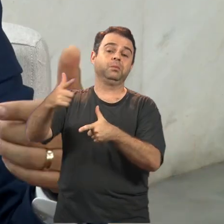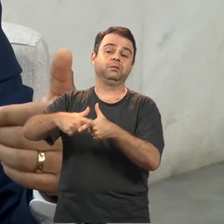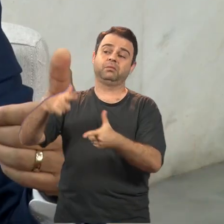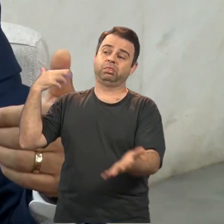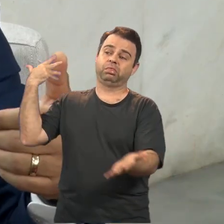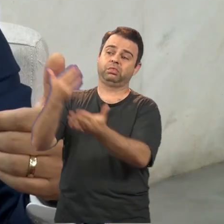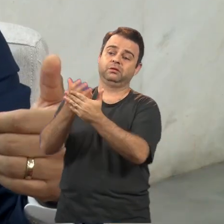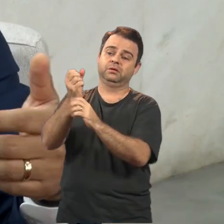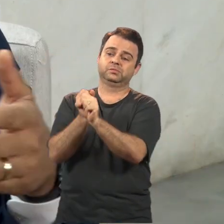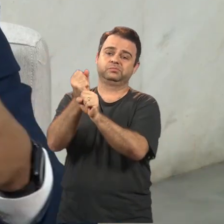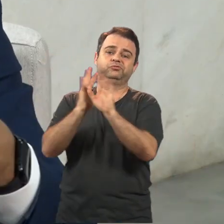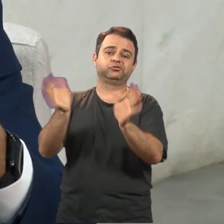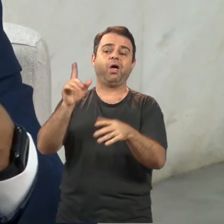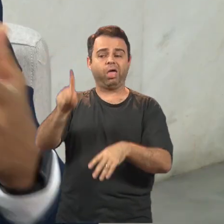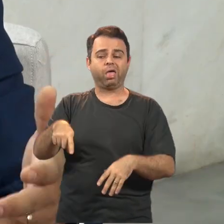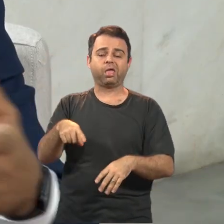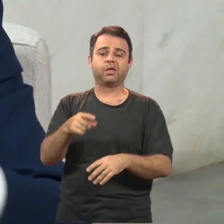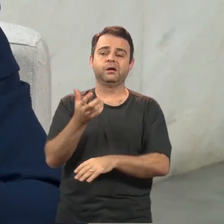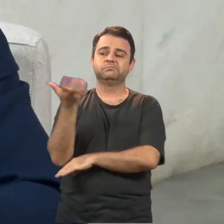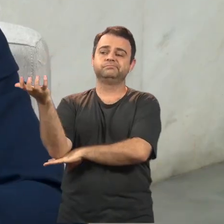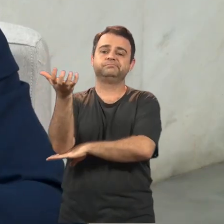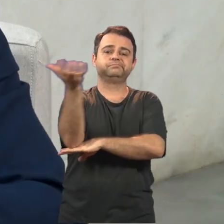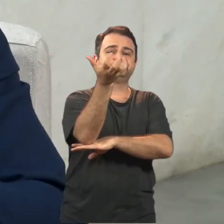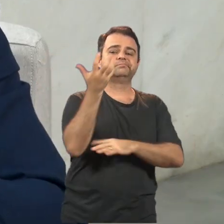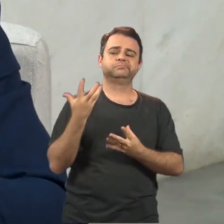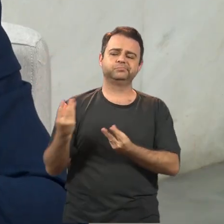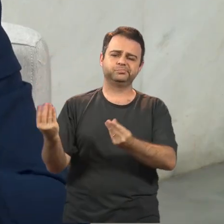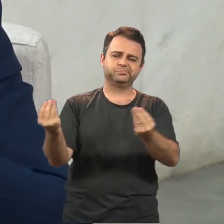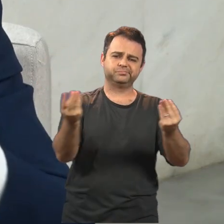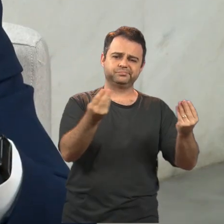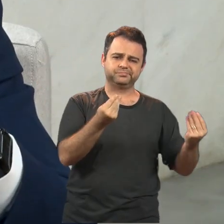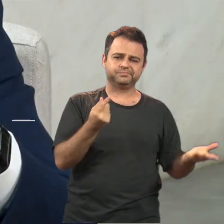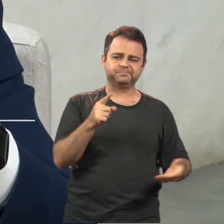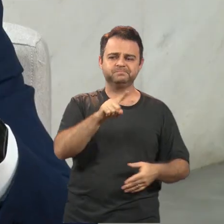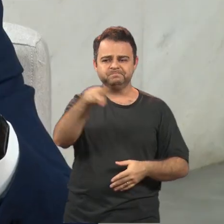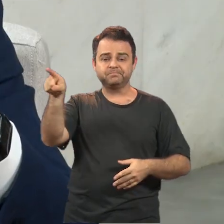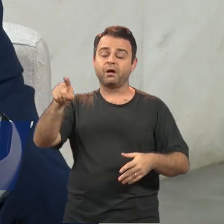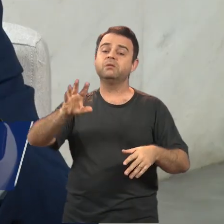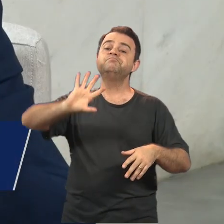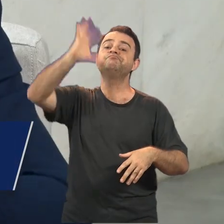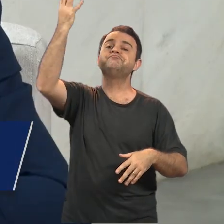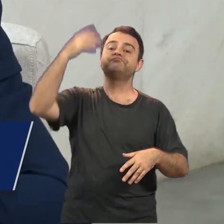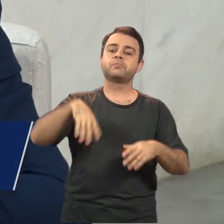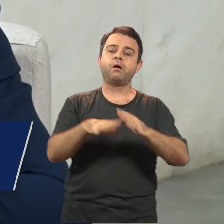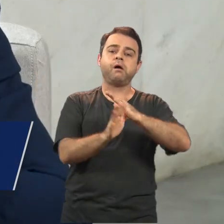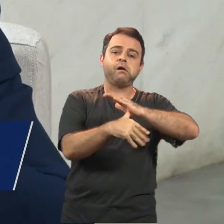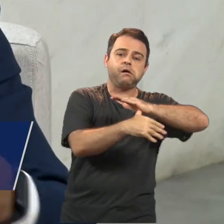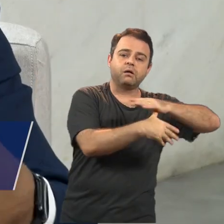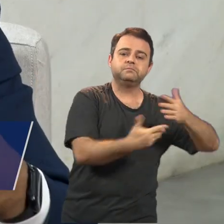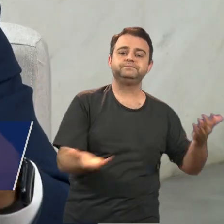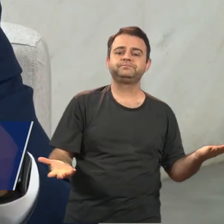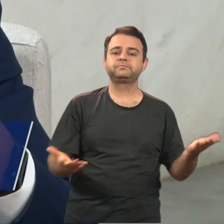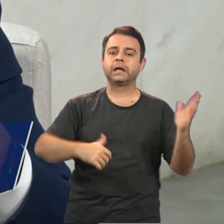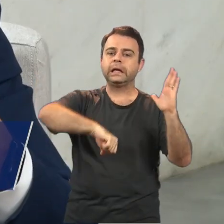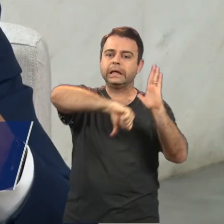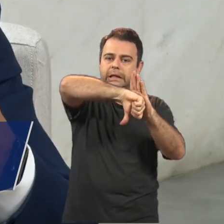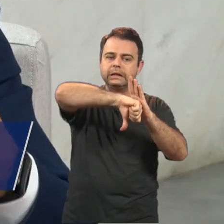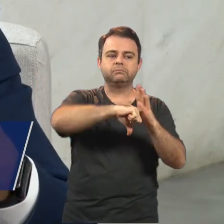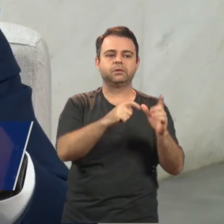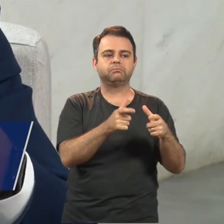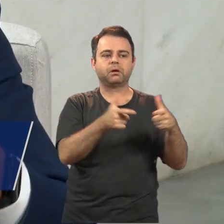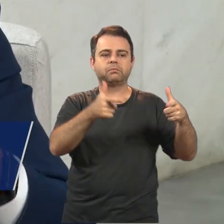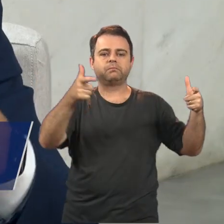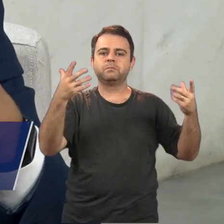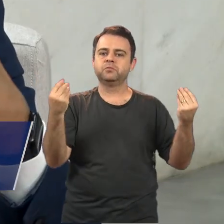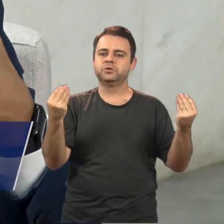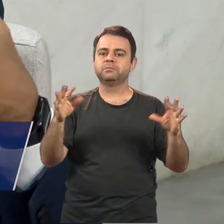vulnerabilidade, situação de furtos, do aumento da criminalidade. Mas é lógico que os nervos estavam à flor da pele, as pessoas queriam